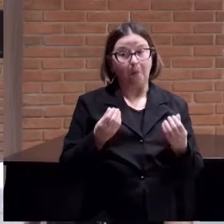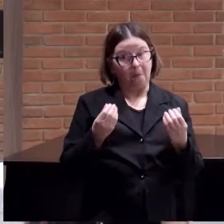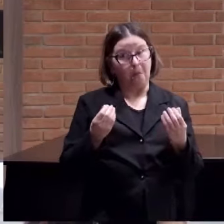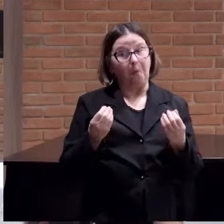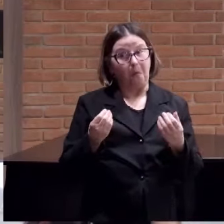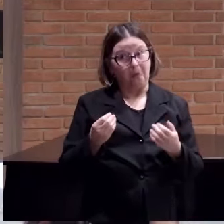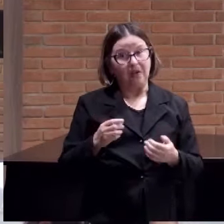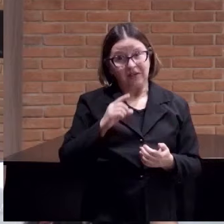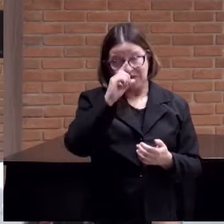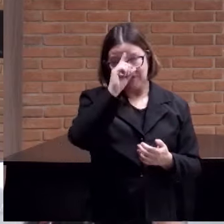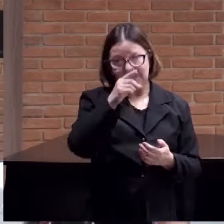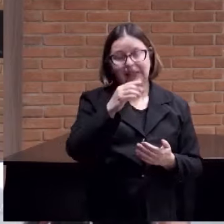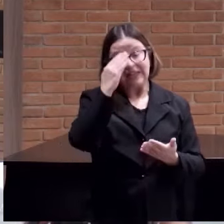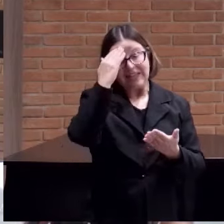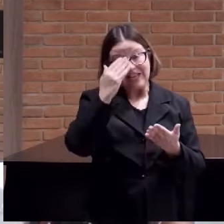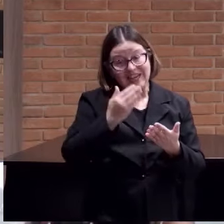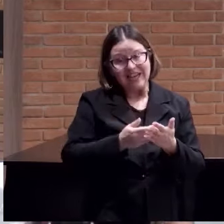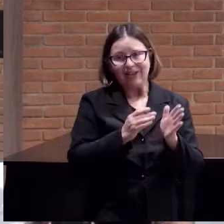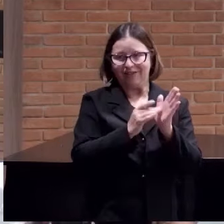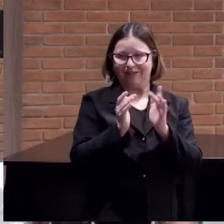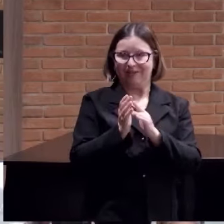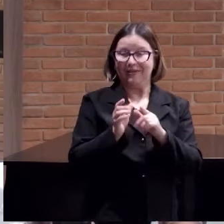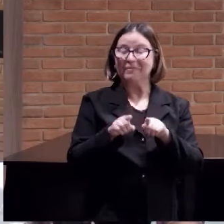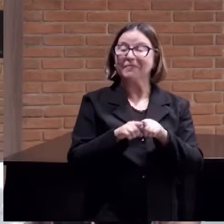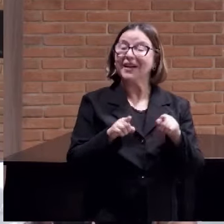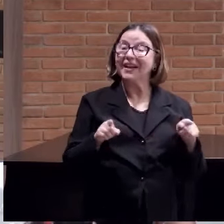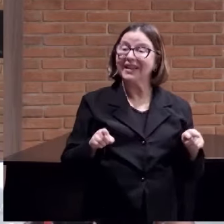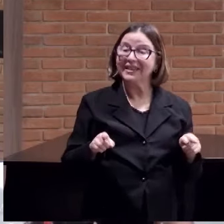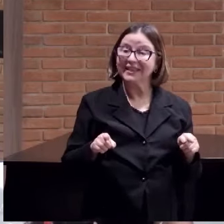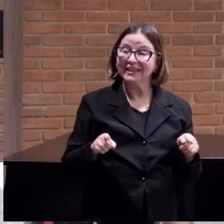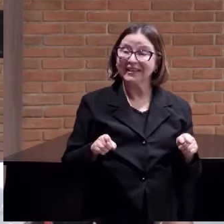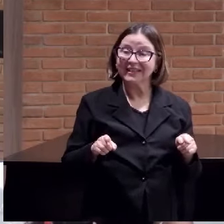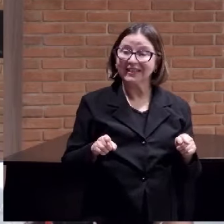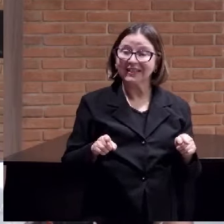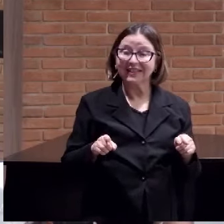das autoridades creram nele, mas